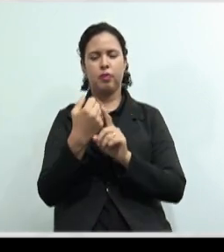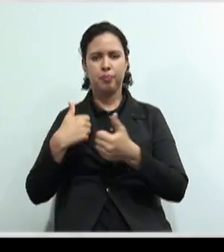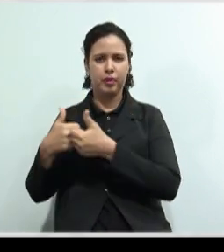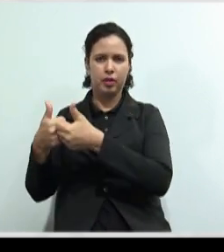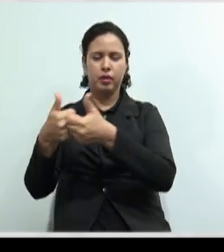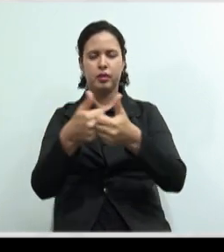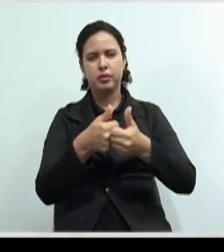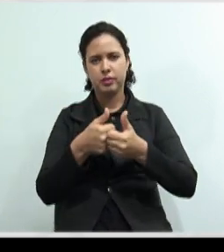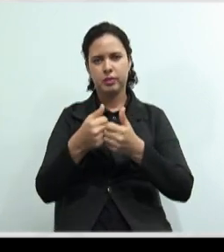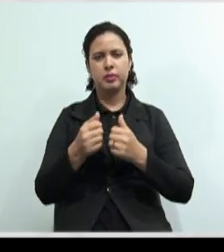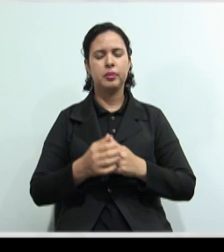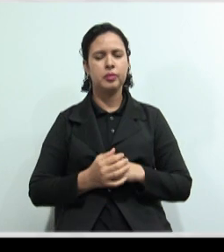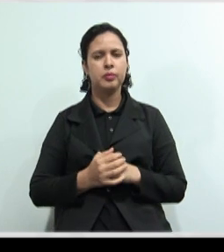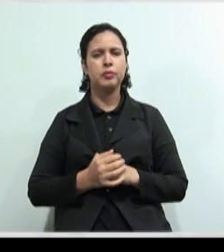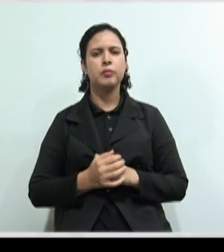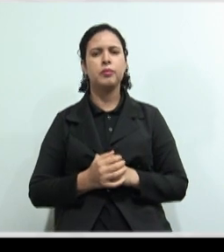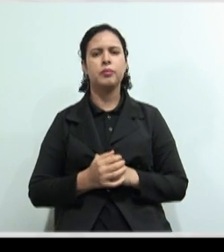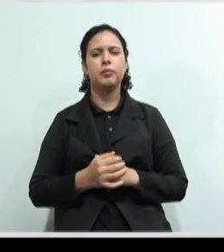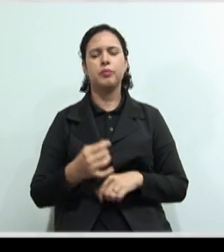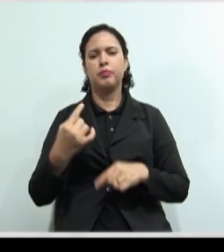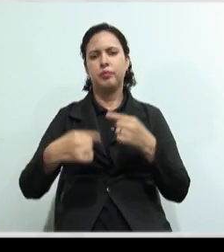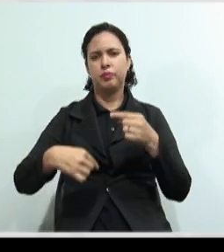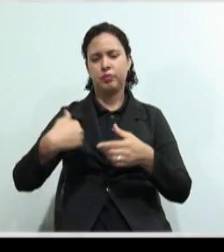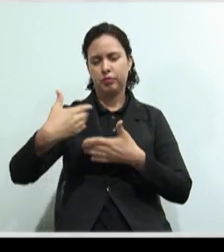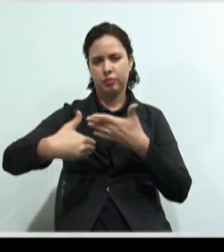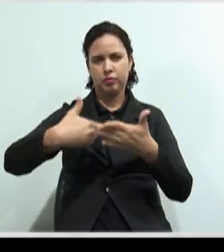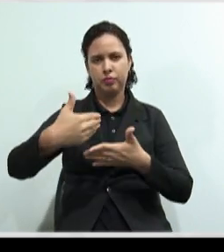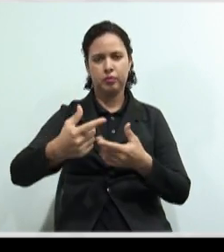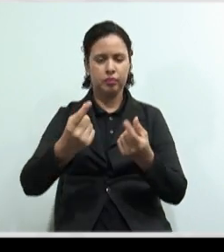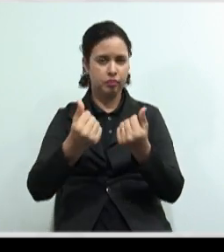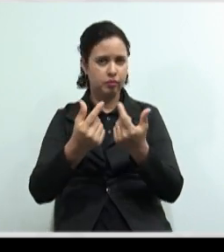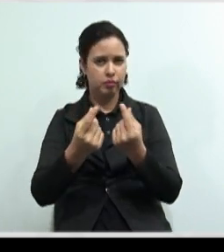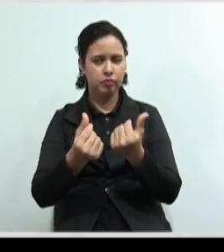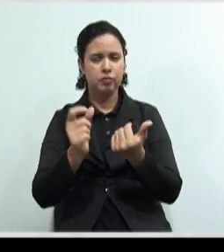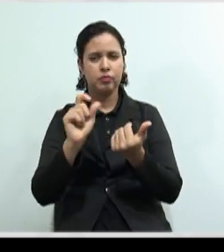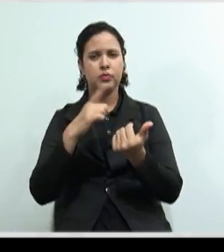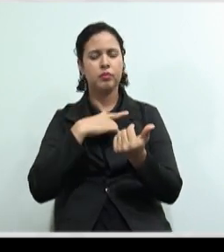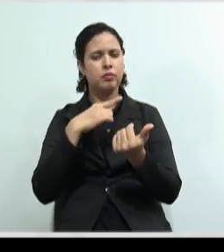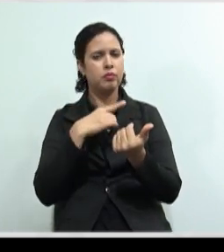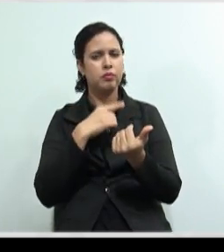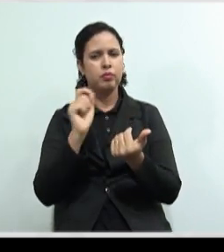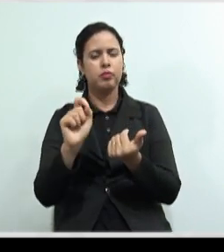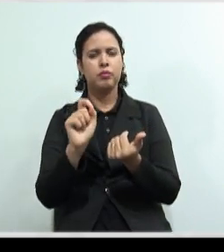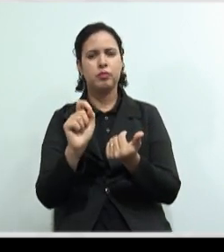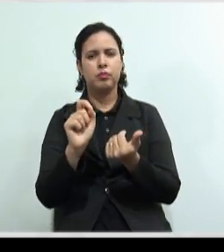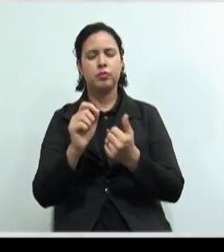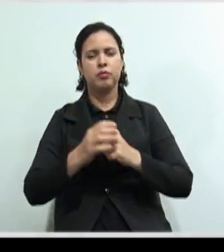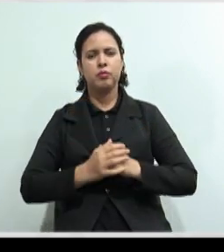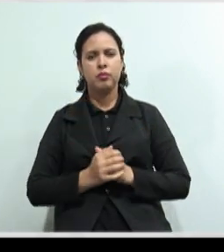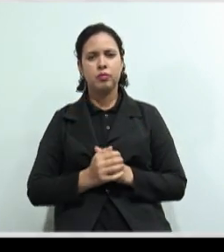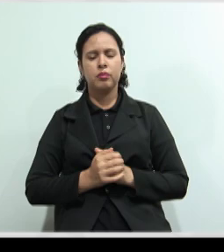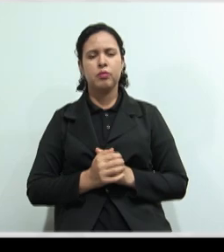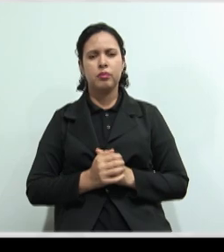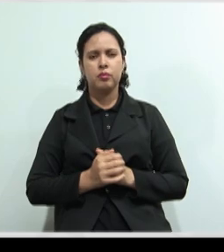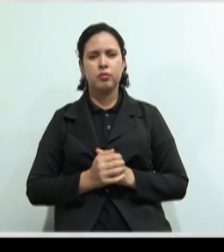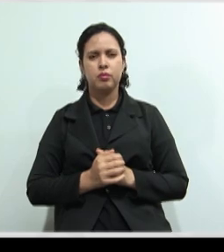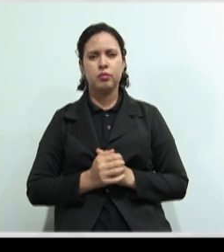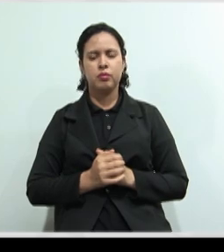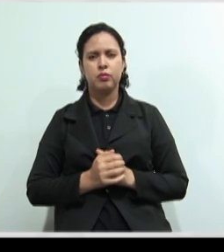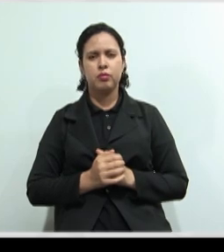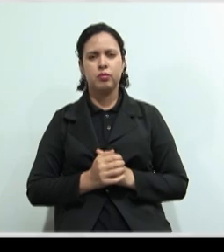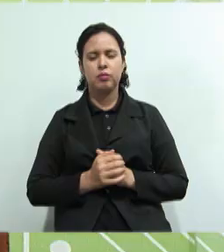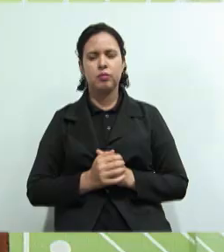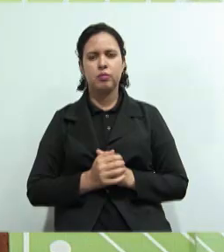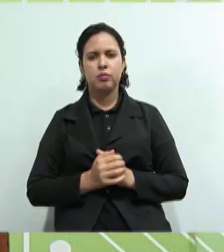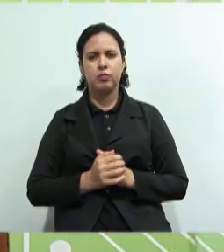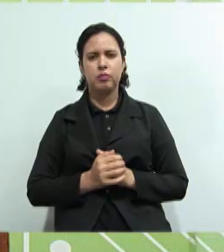um pouco do desenvolvimento econômico, são esses os aspectos que nós estamos querendo desenvolver. Nós estamos querendo